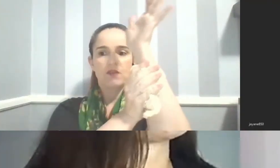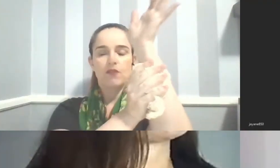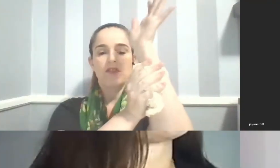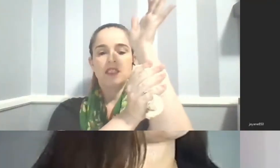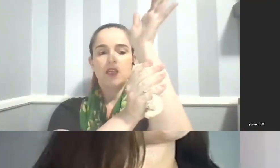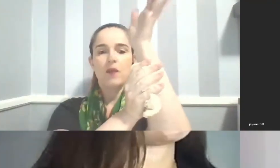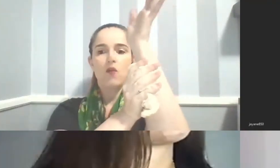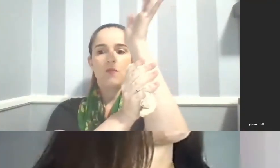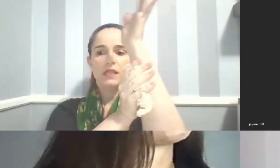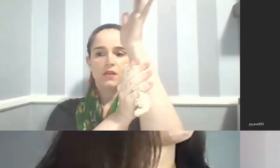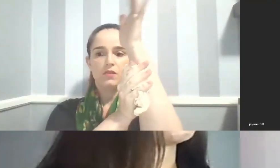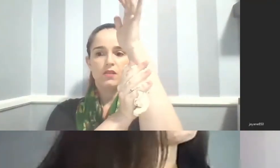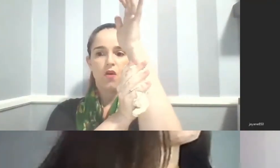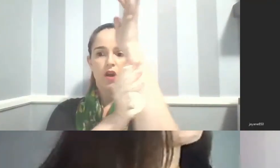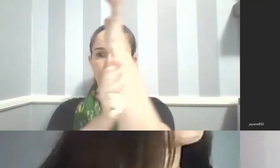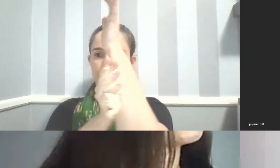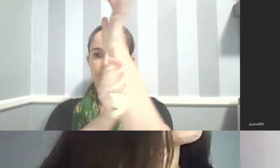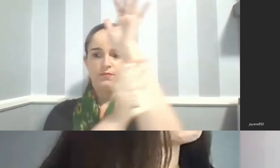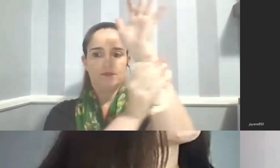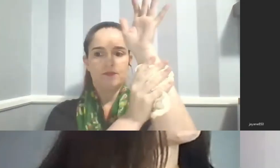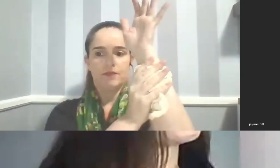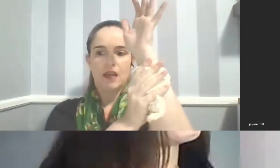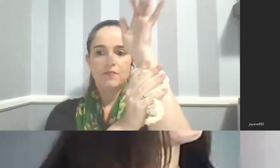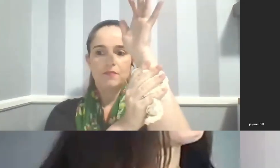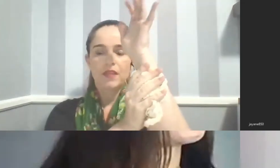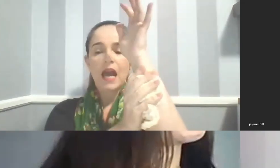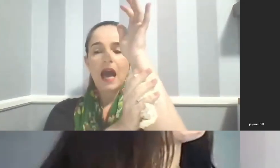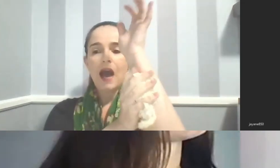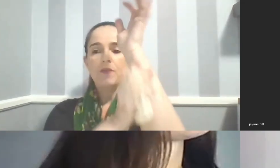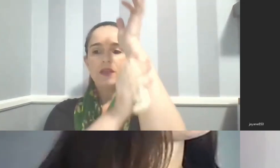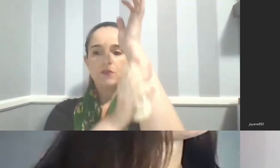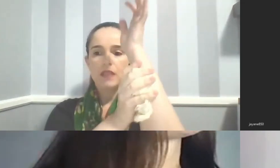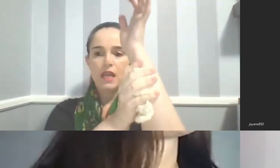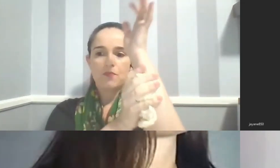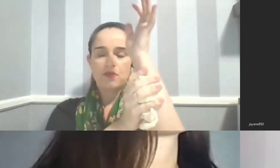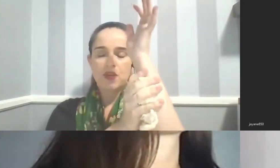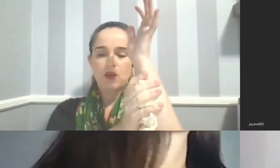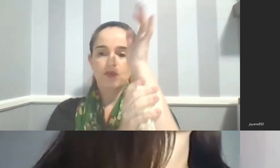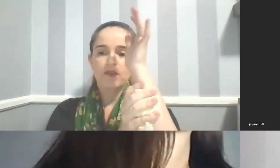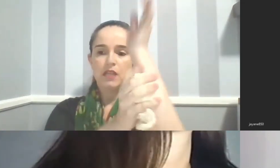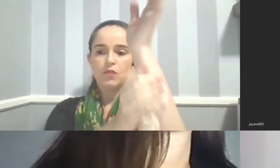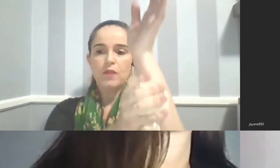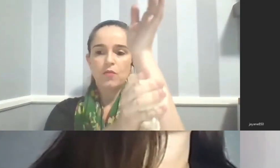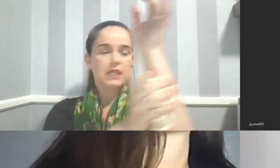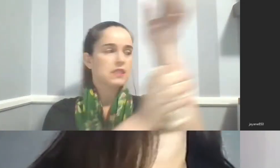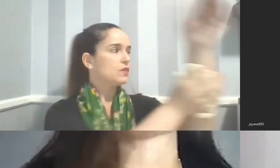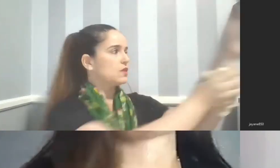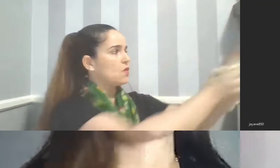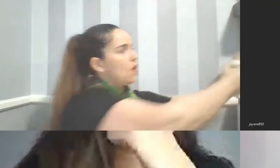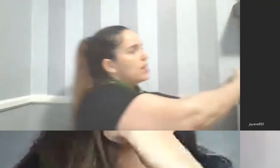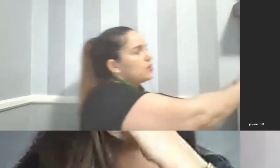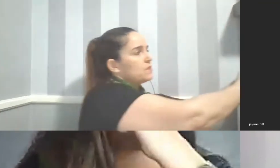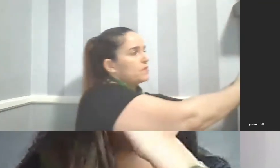corte. Então, eu vou fazer uma compressão nesse corte. Tá? Ao mesmo tempo que eu estou fazendo uma